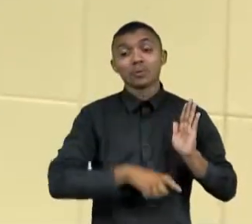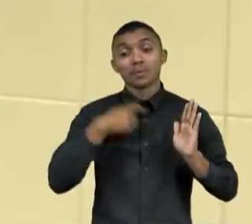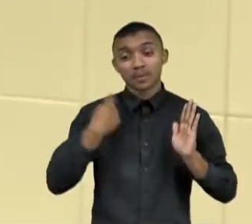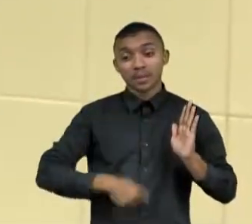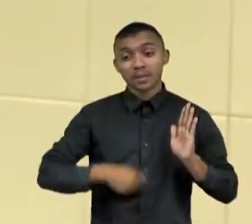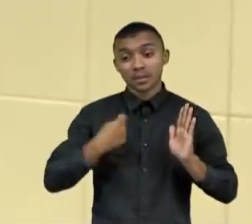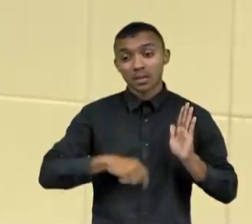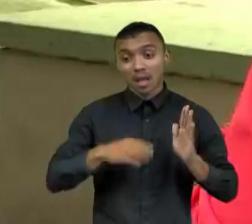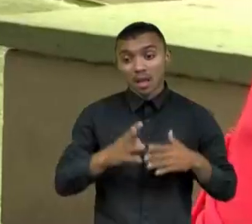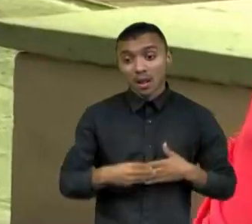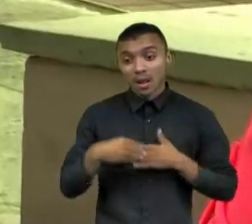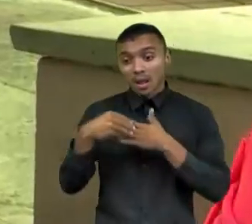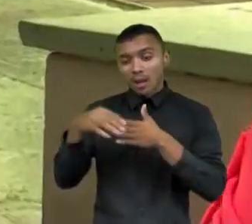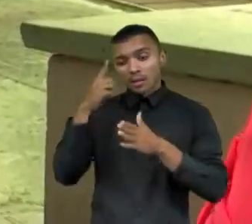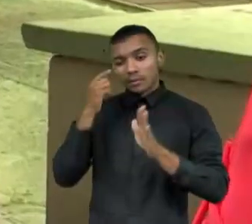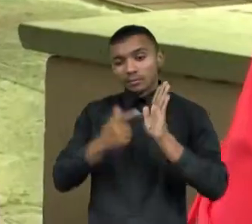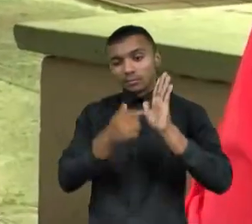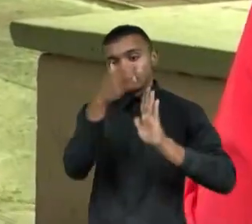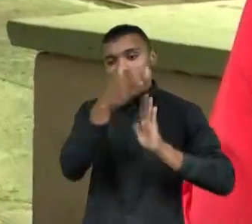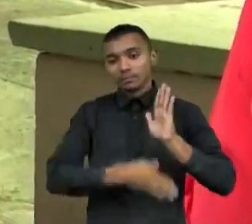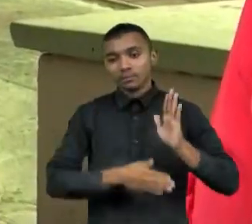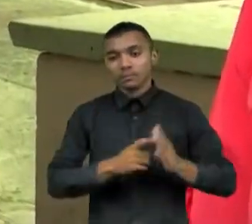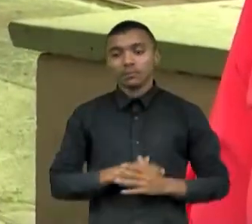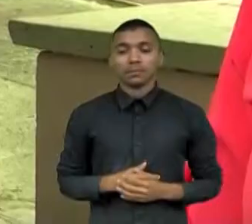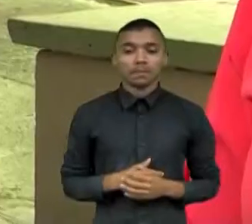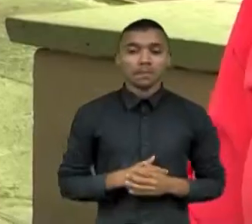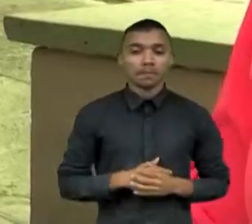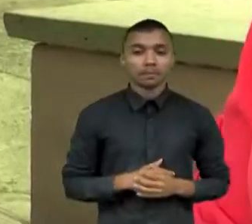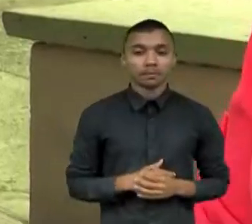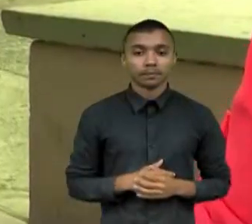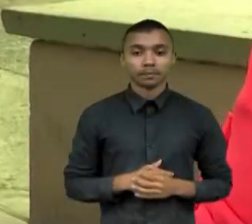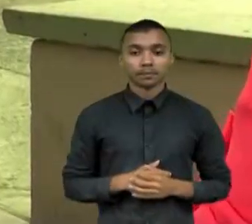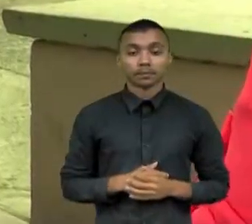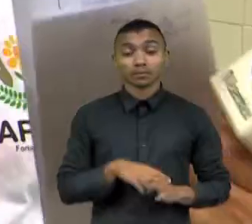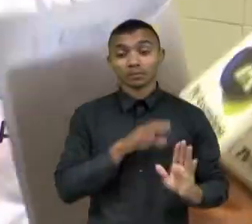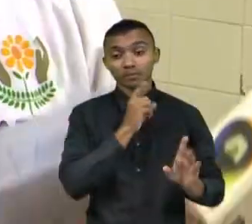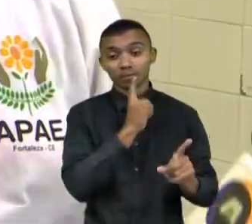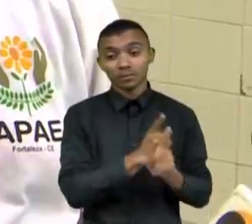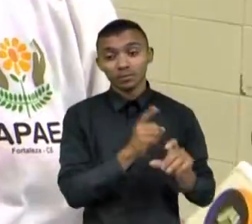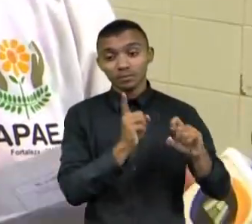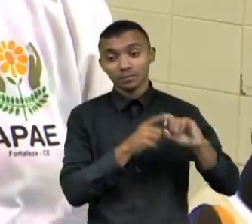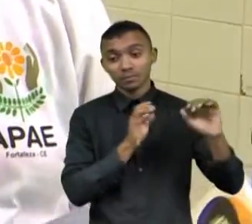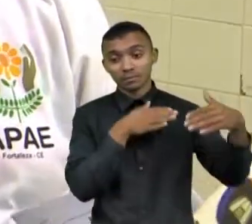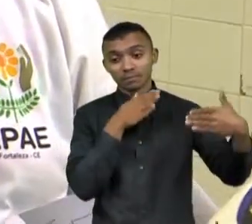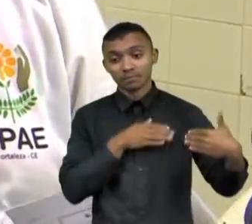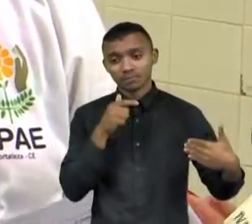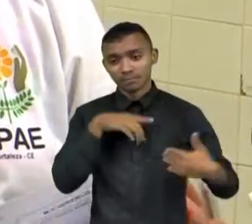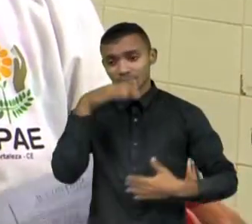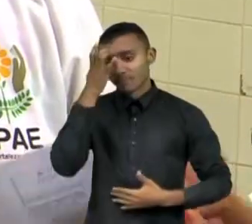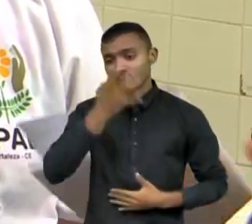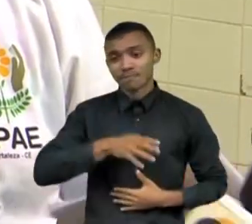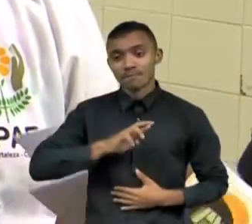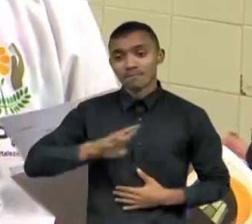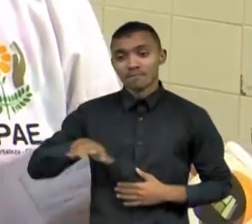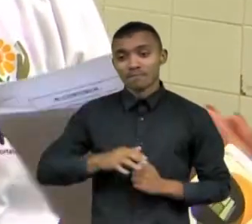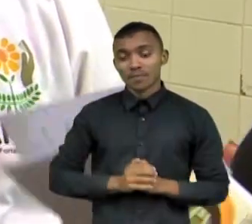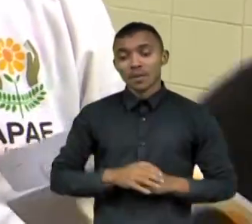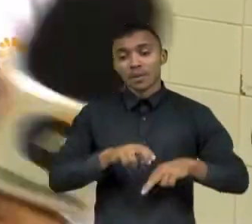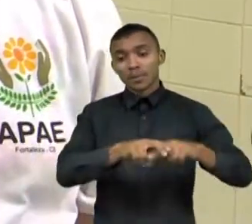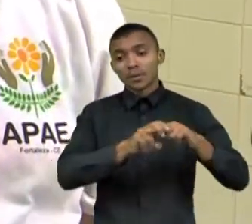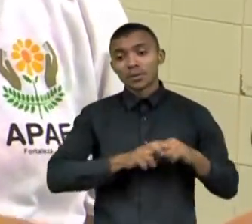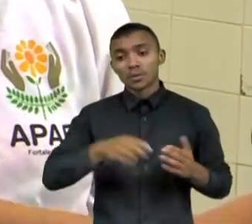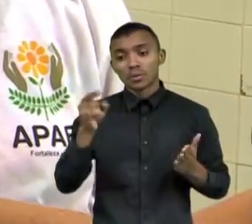necessário apresentar o laudo médico pericial da filha. Conseguir uma consulta nem sempre é uma tarefa fácil e o documento só